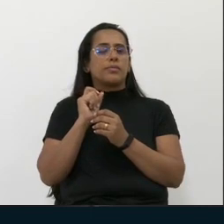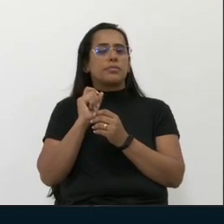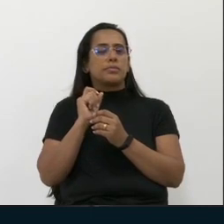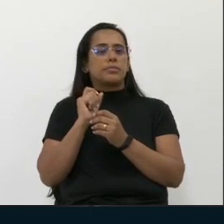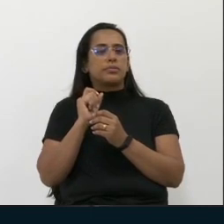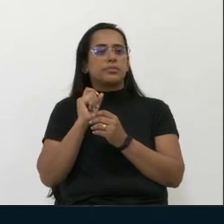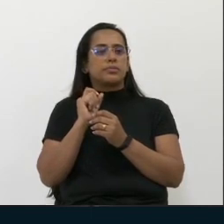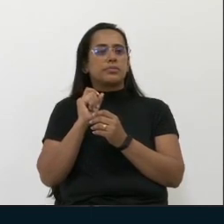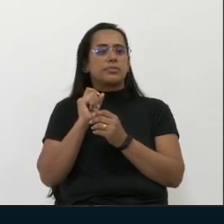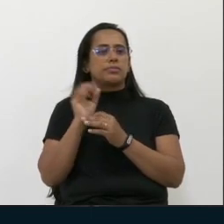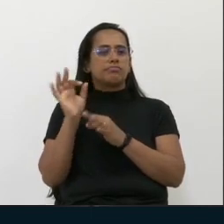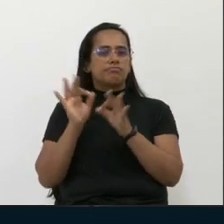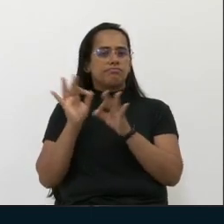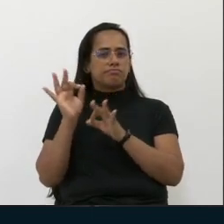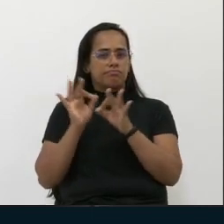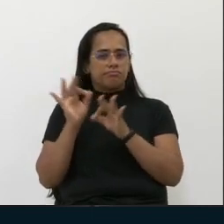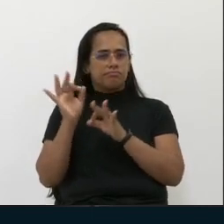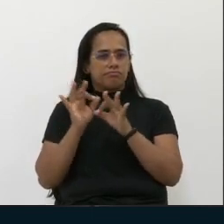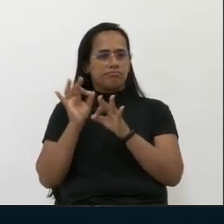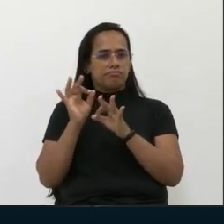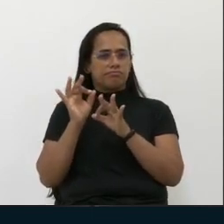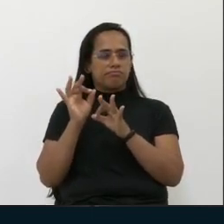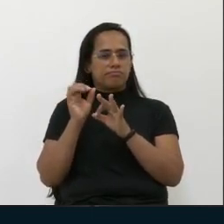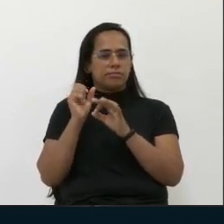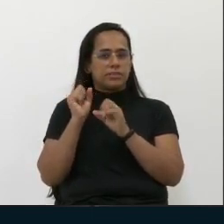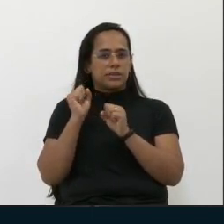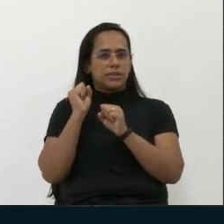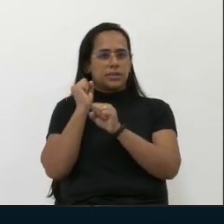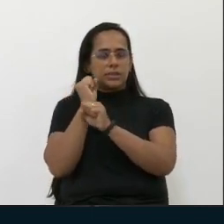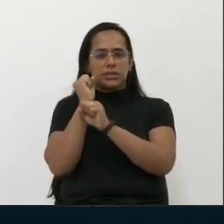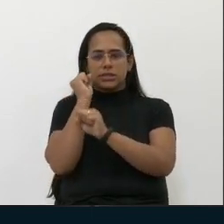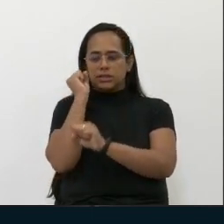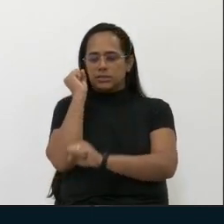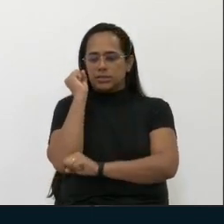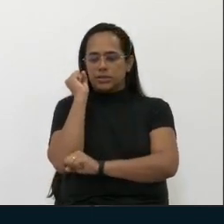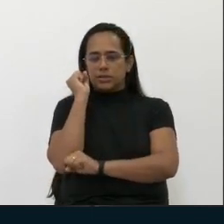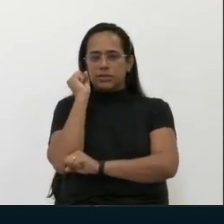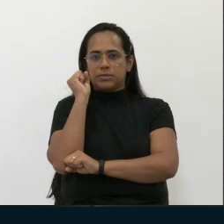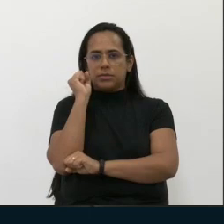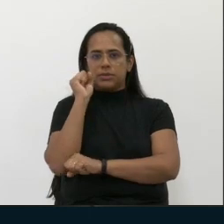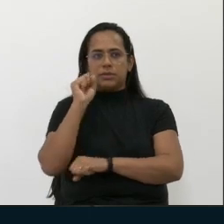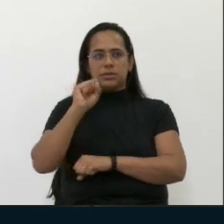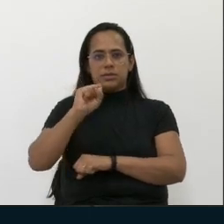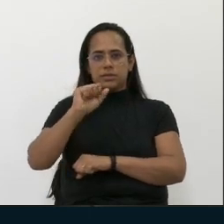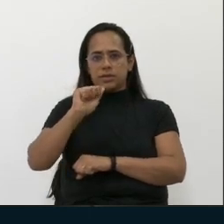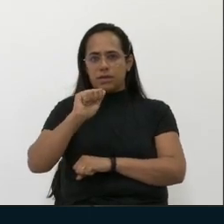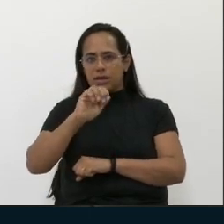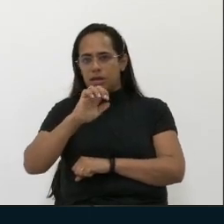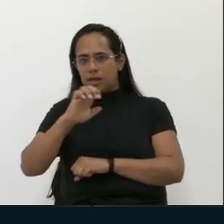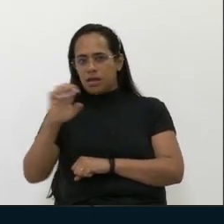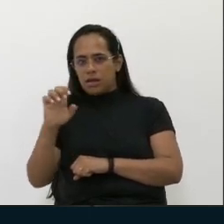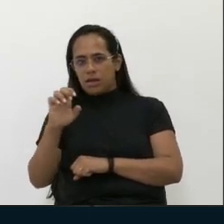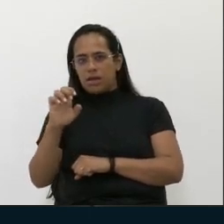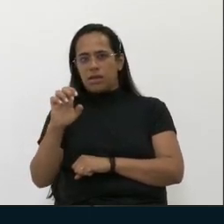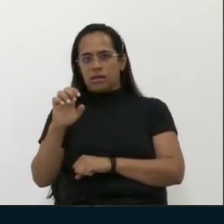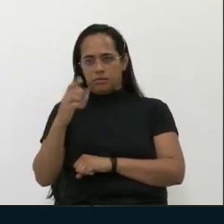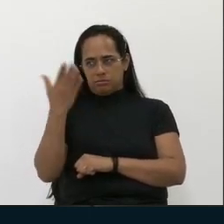do SAE, a Sabesp, foi a mesma ladainha da privatização.